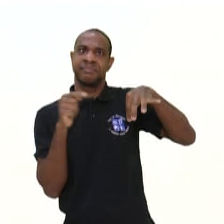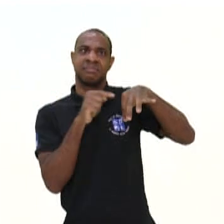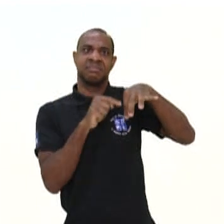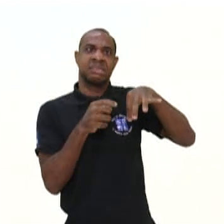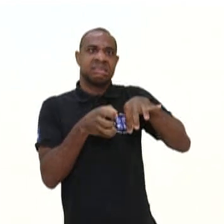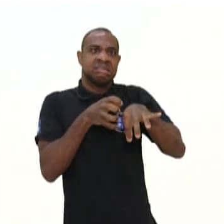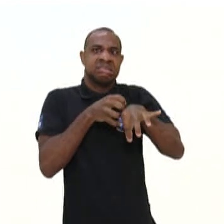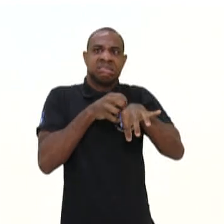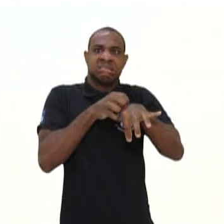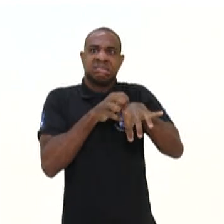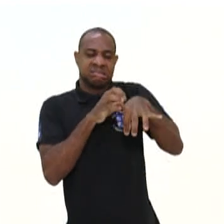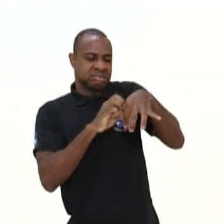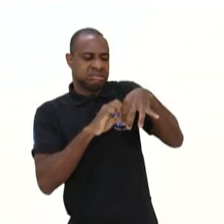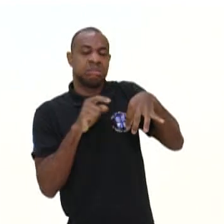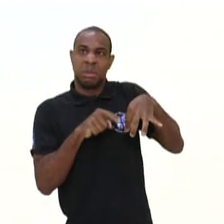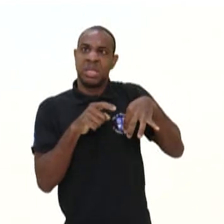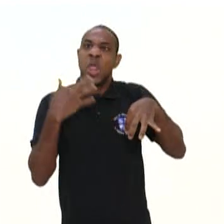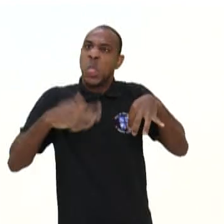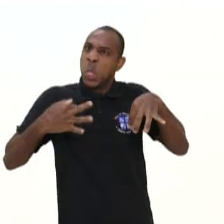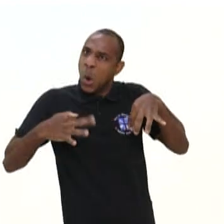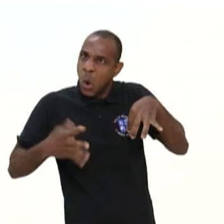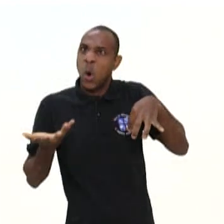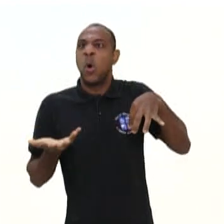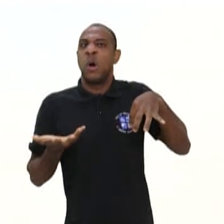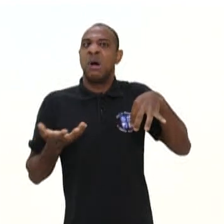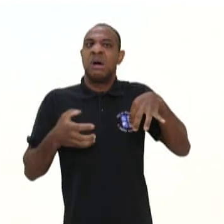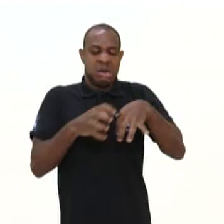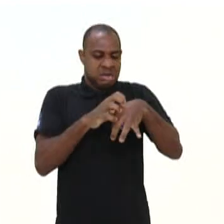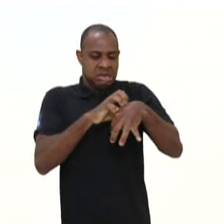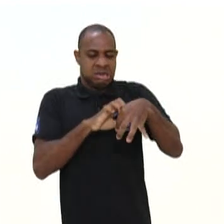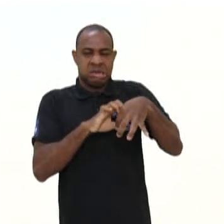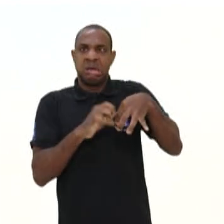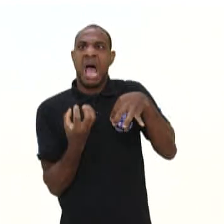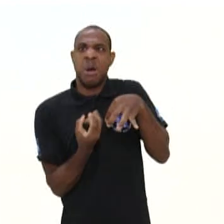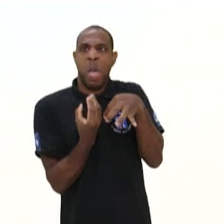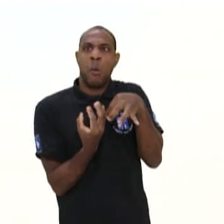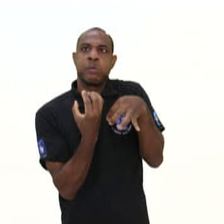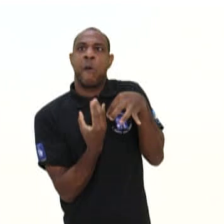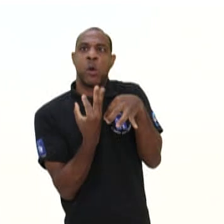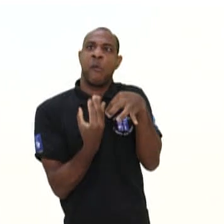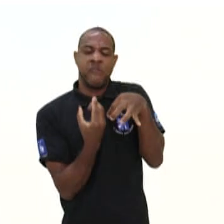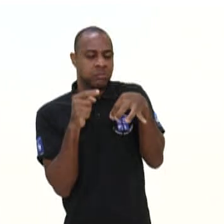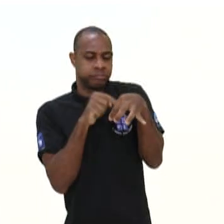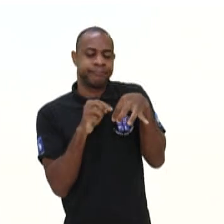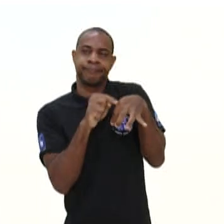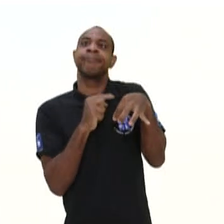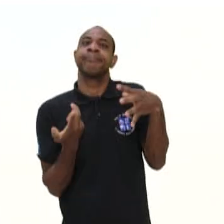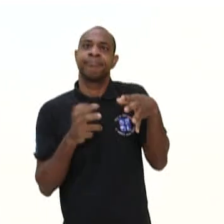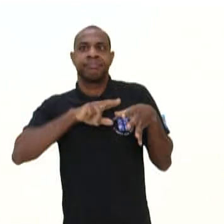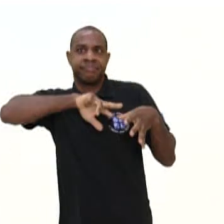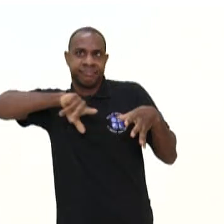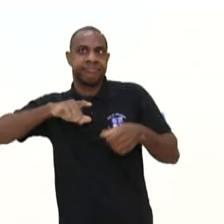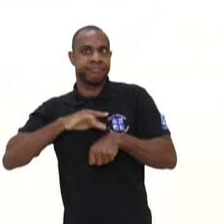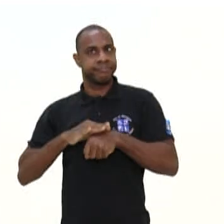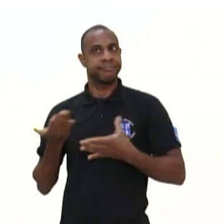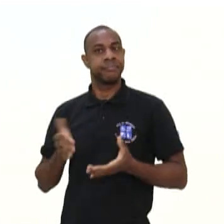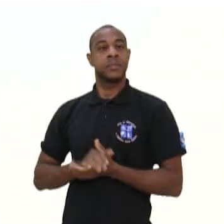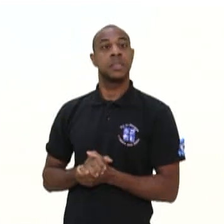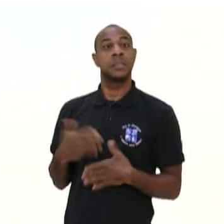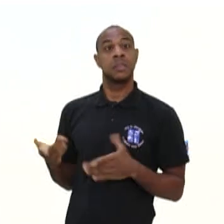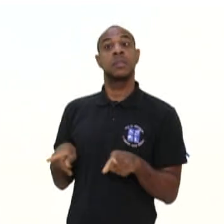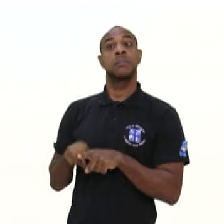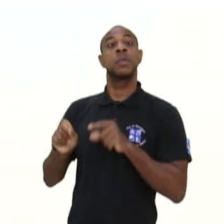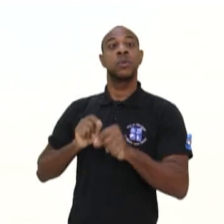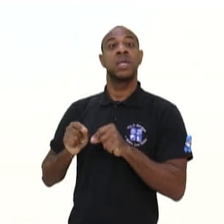ela pode causar dor, coceira, que seria prurido, formigamento, gânglios inflamados, como as outras doenças. Em seguida,